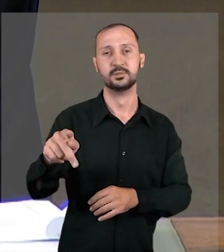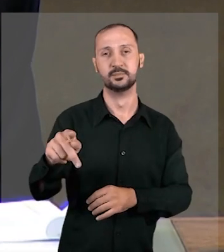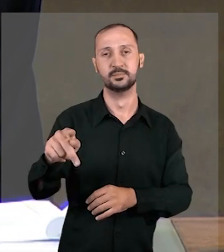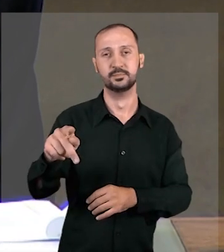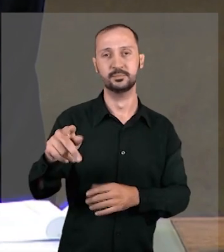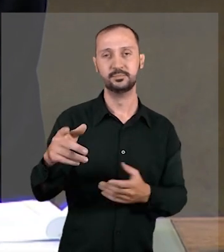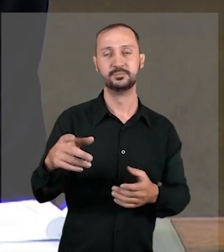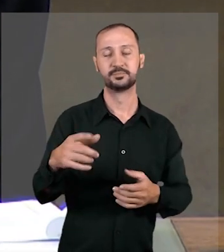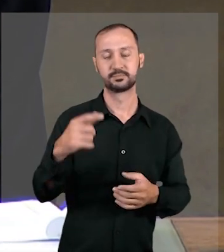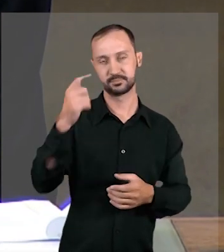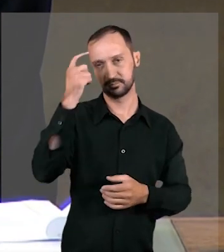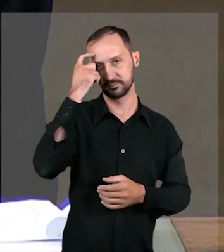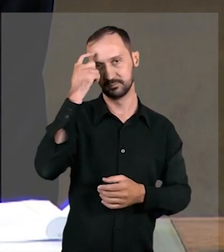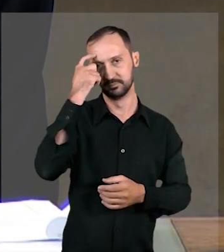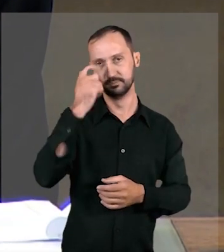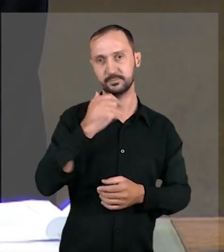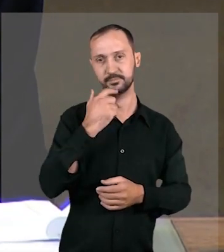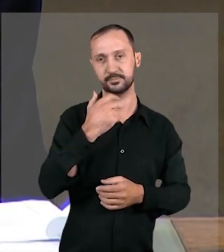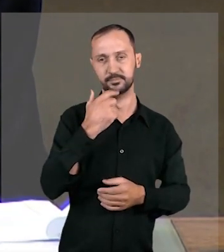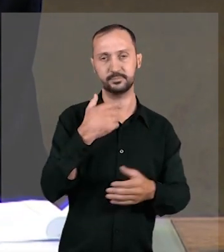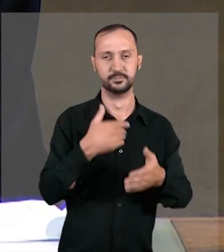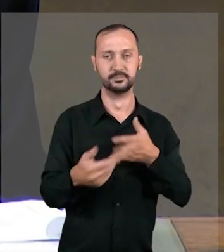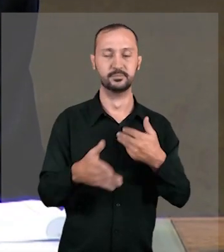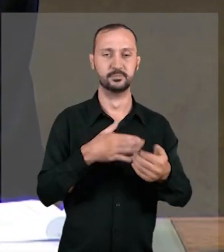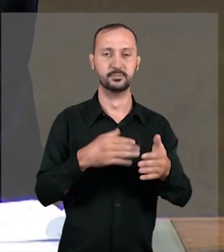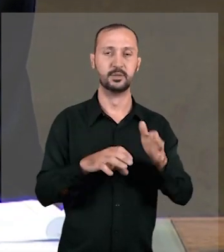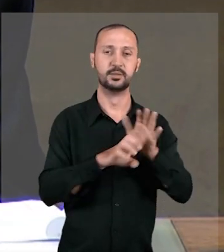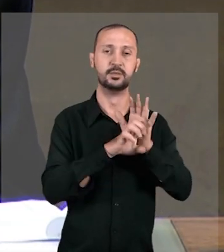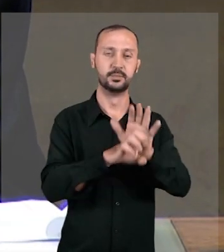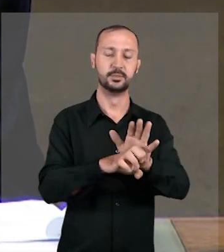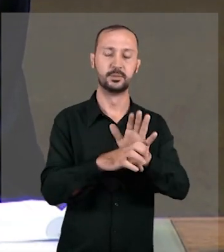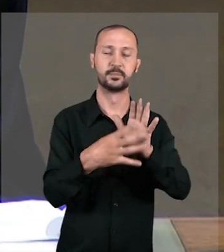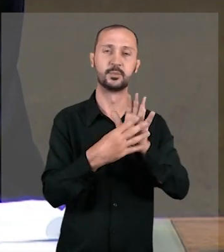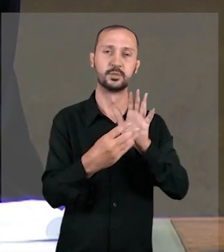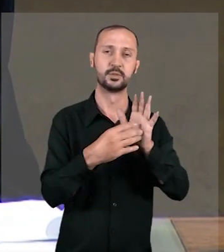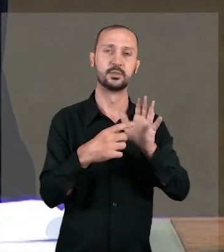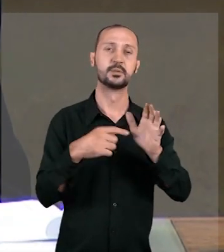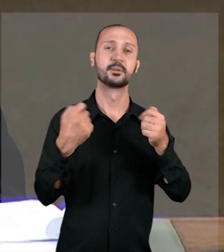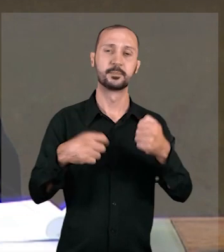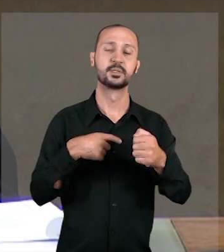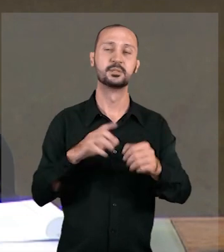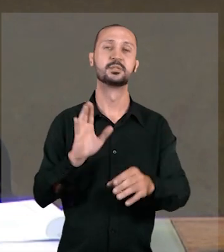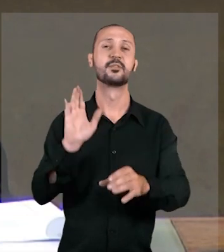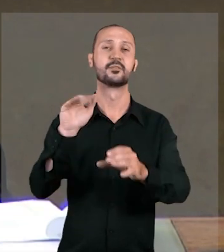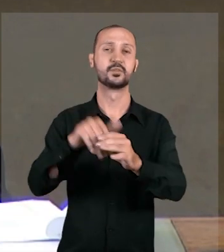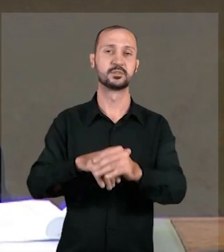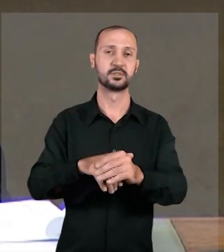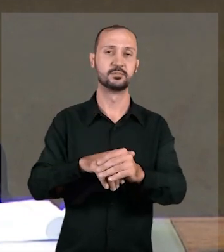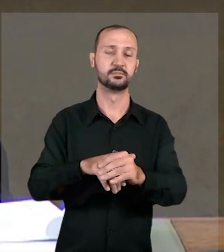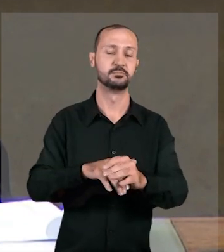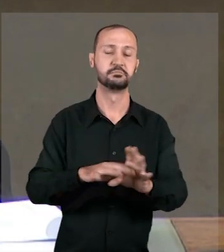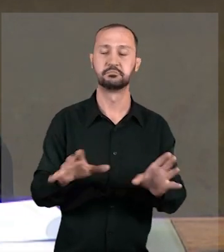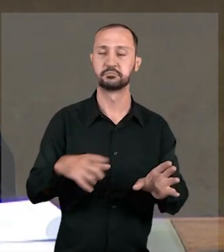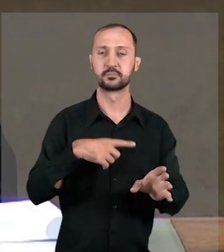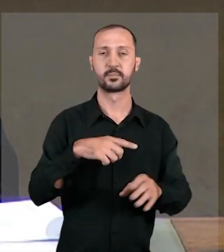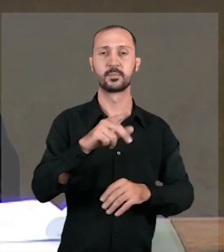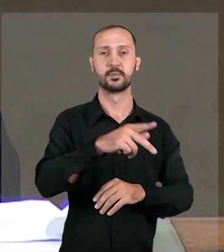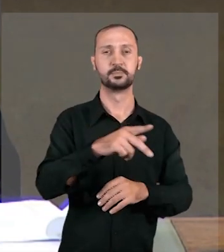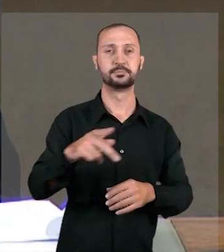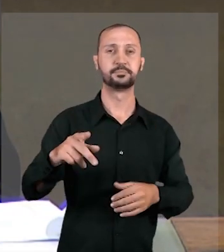República. Portanto, é impensável qualquer modelo no Brasil que não passe pela eleição direta do presidente da